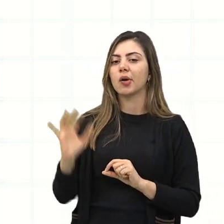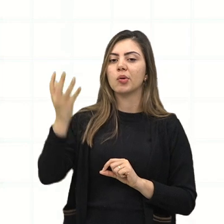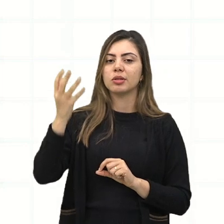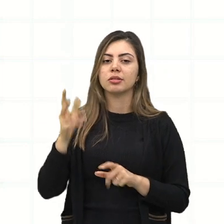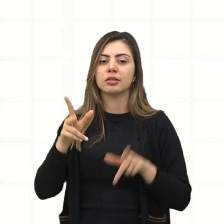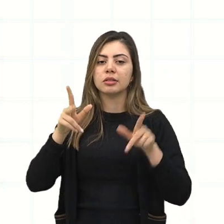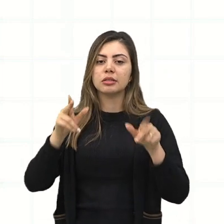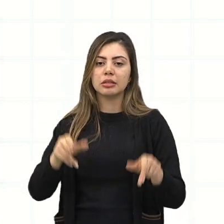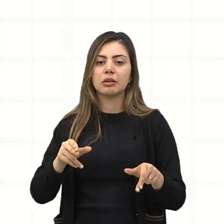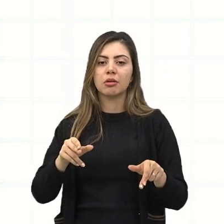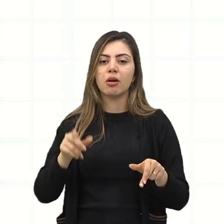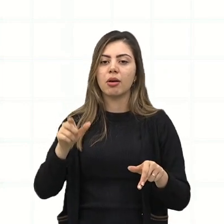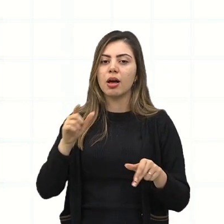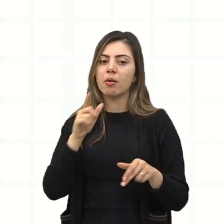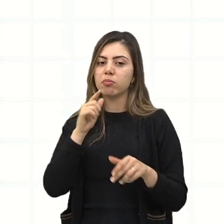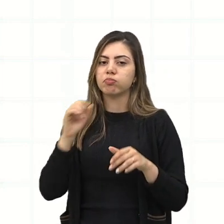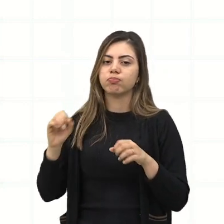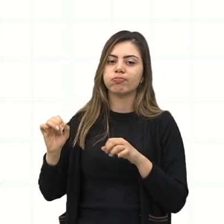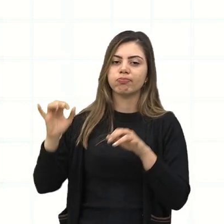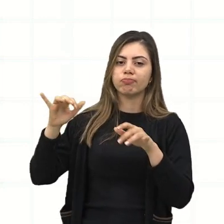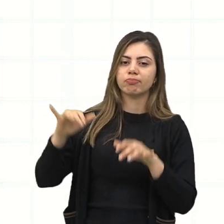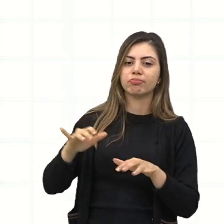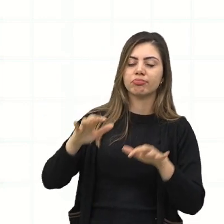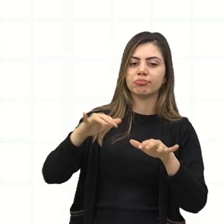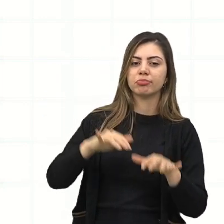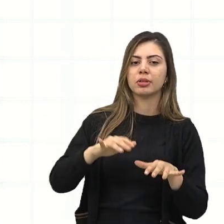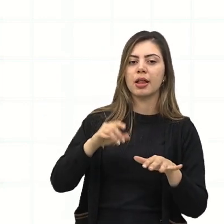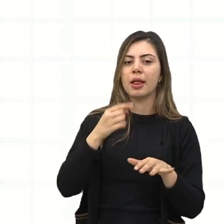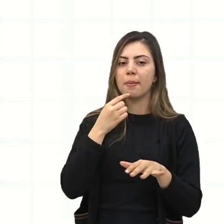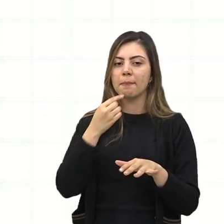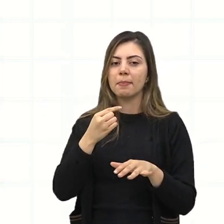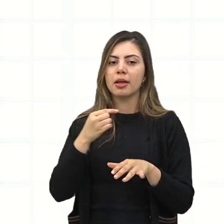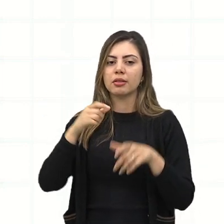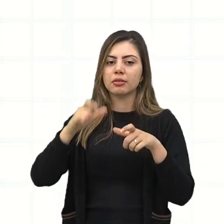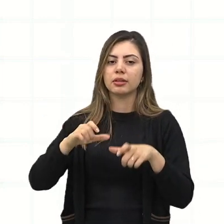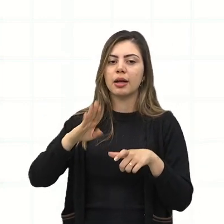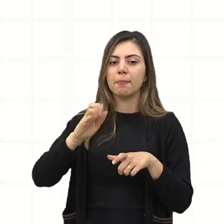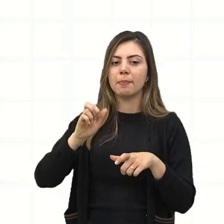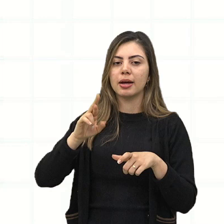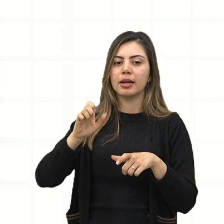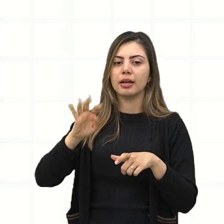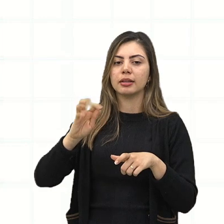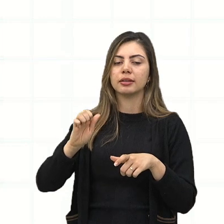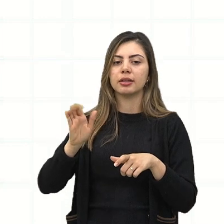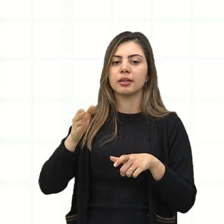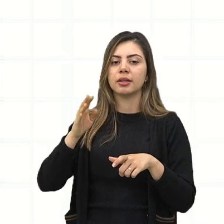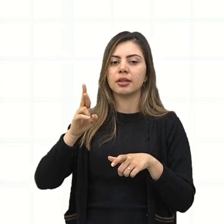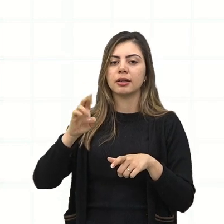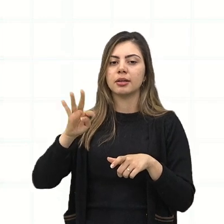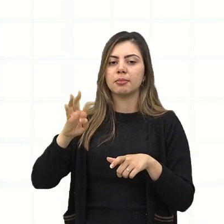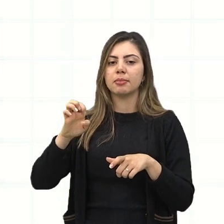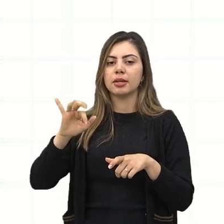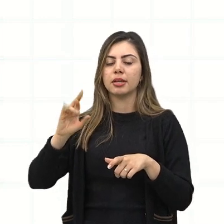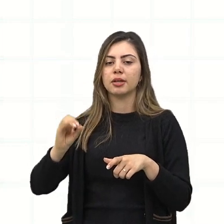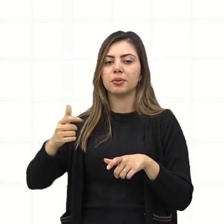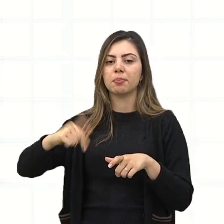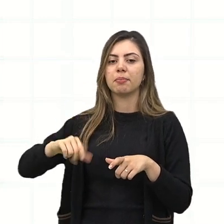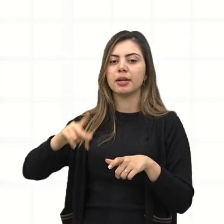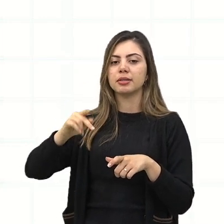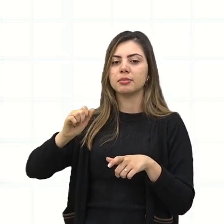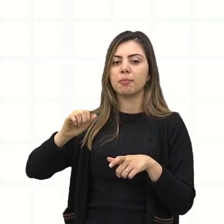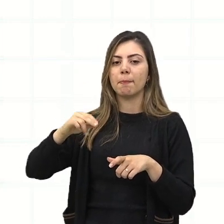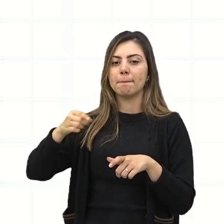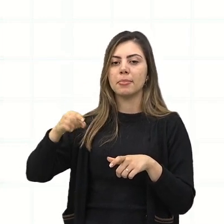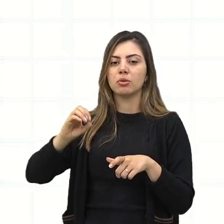nosso bom Atlântico fizesse uma excursão até Barata Ribeiro e o velho Pão de Açúcar desmoralizasse um slogan de